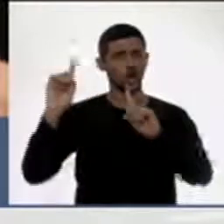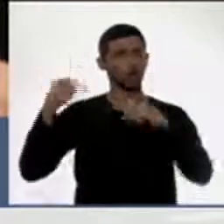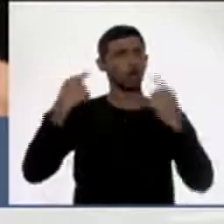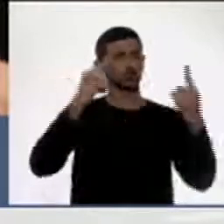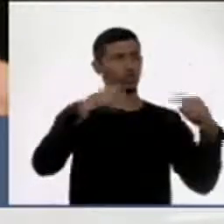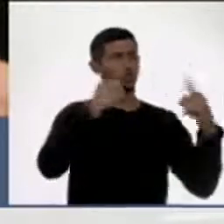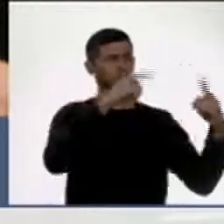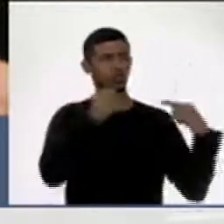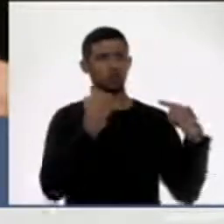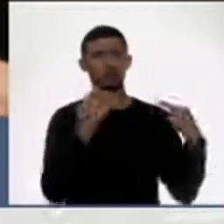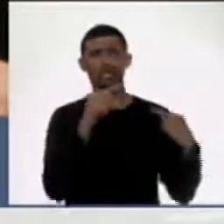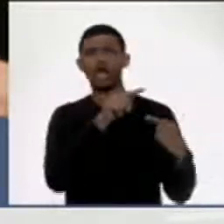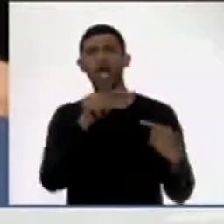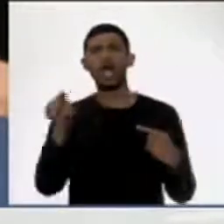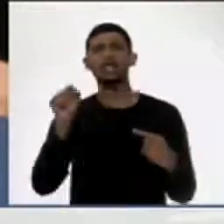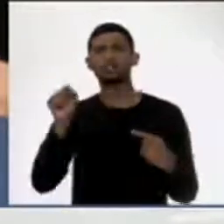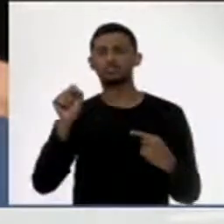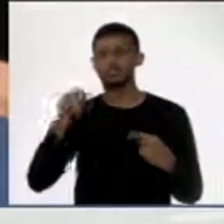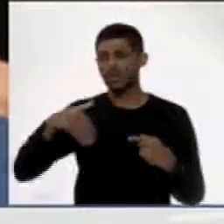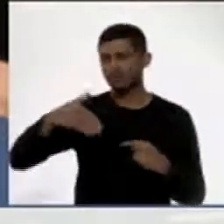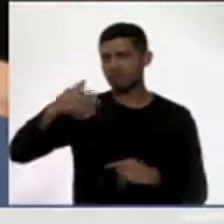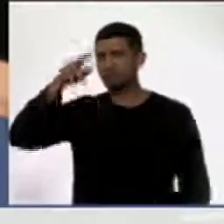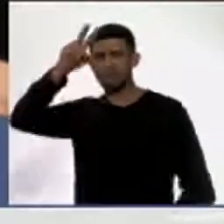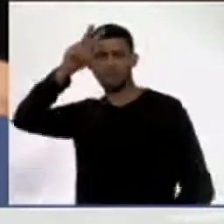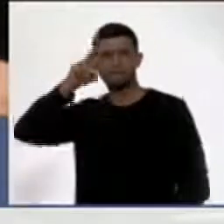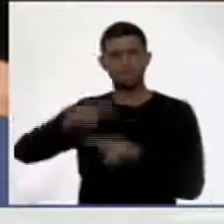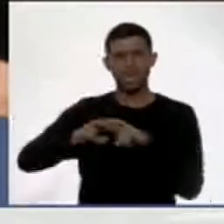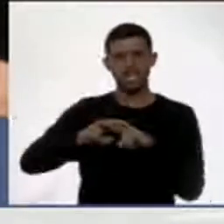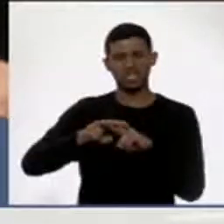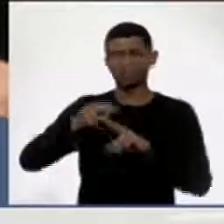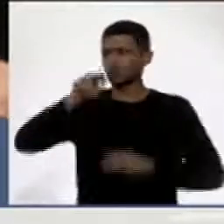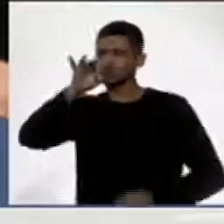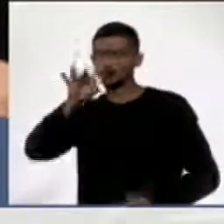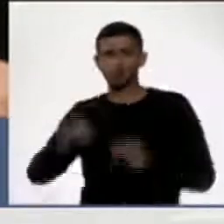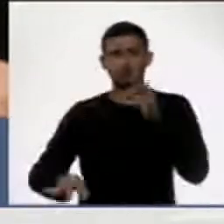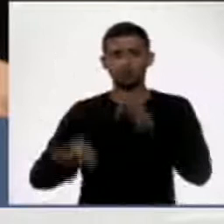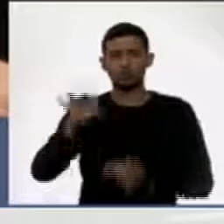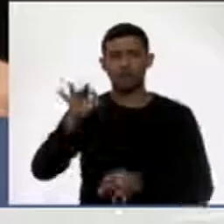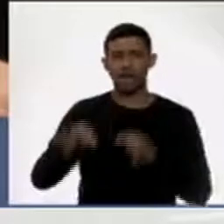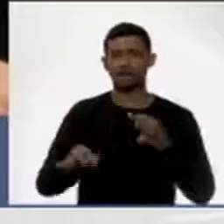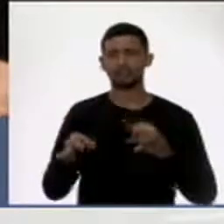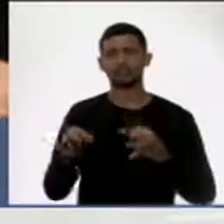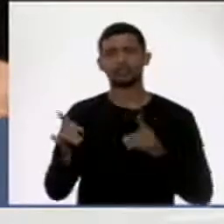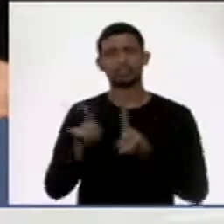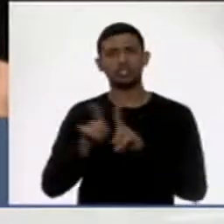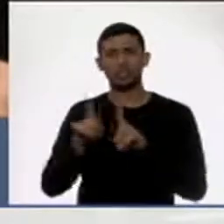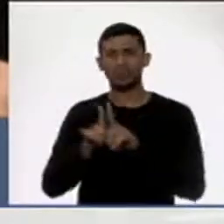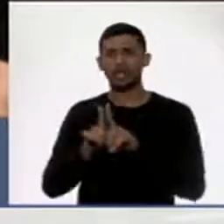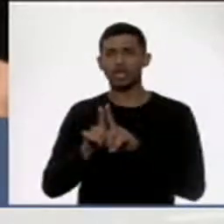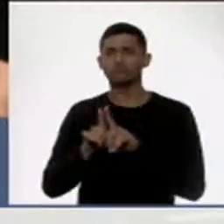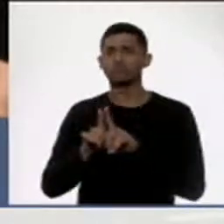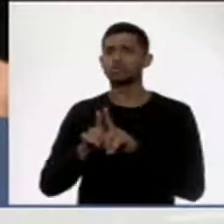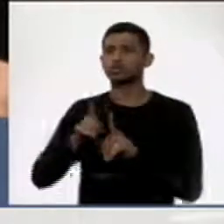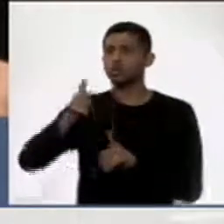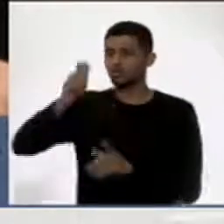contra-revolucionários serão presos, julgados e condenados.